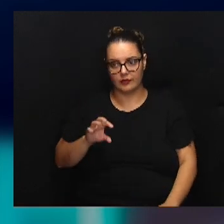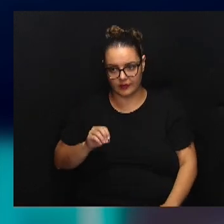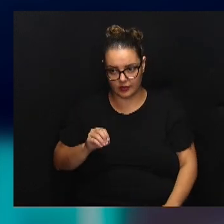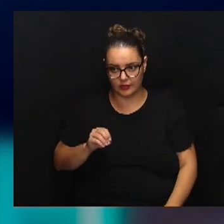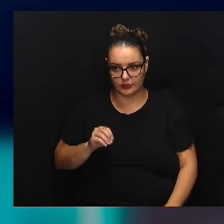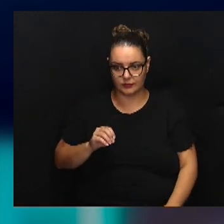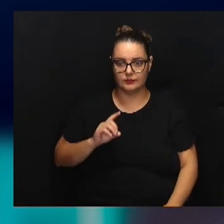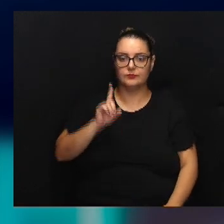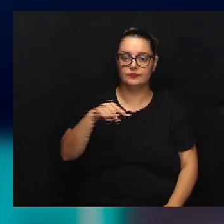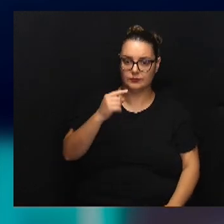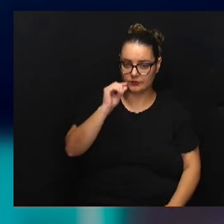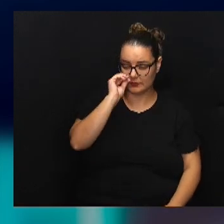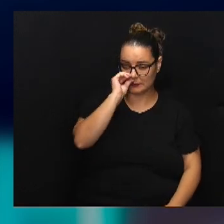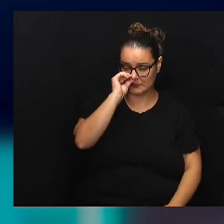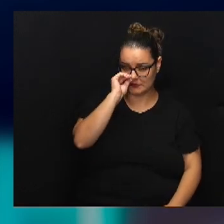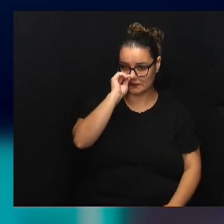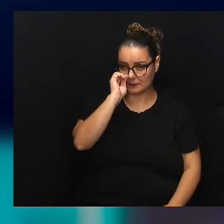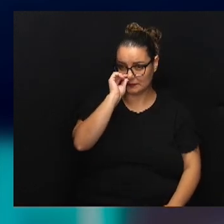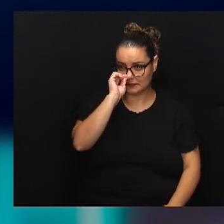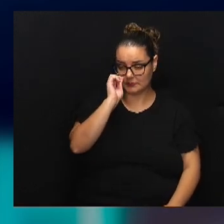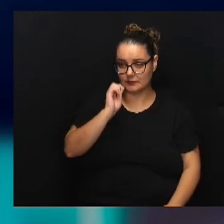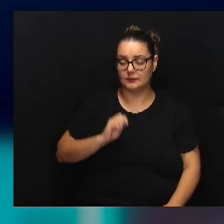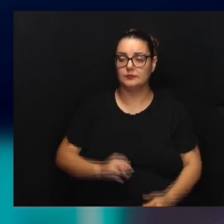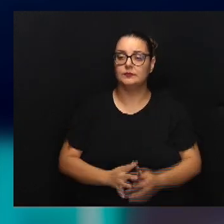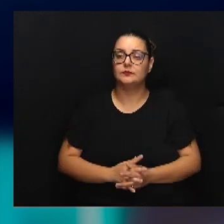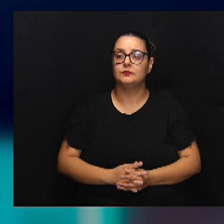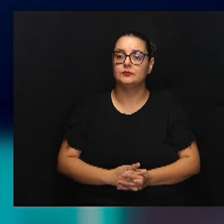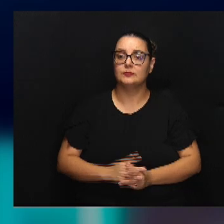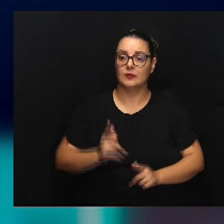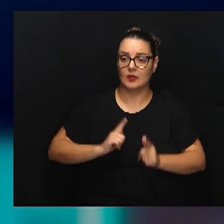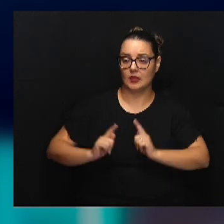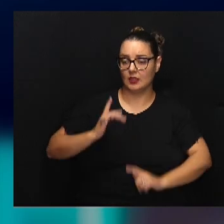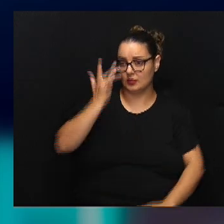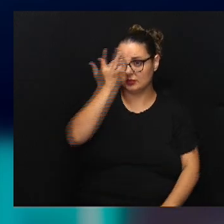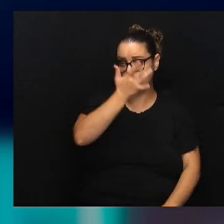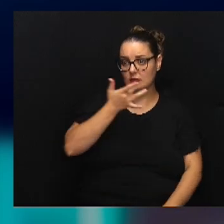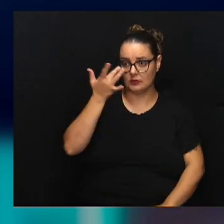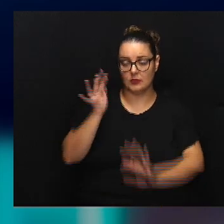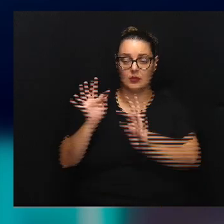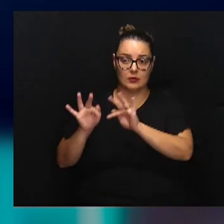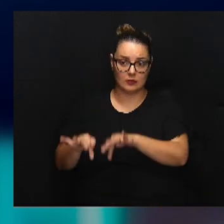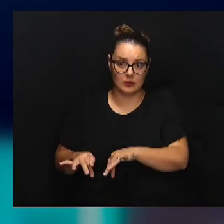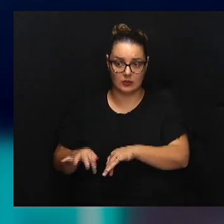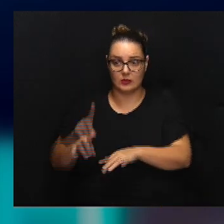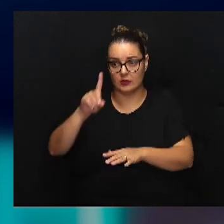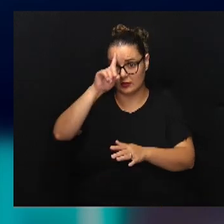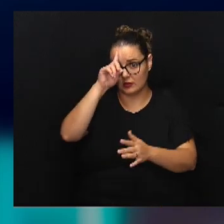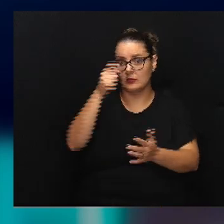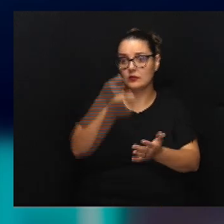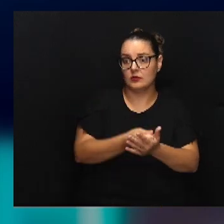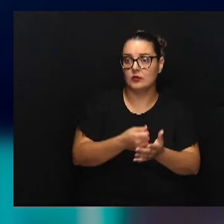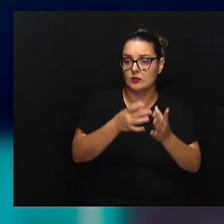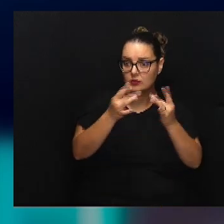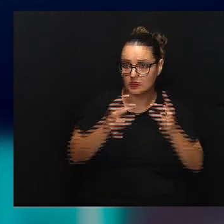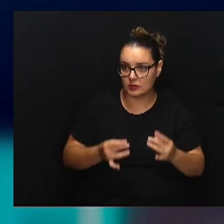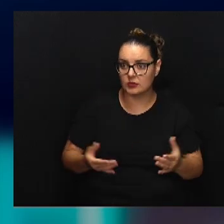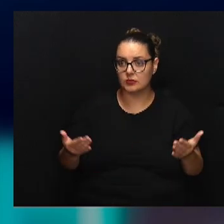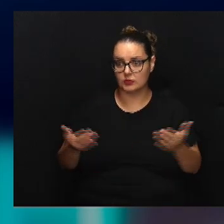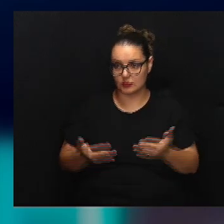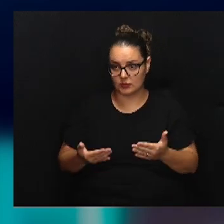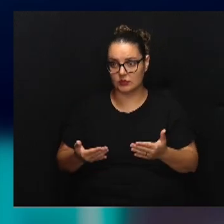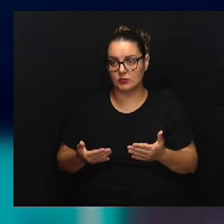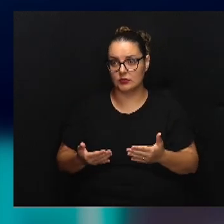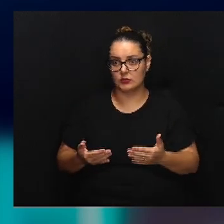E depois que foi, já na gestão Haddad, né, mais para o fim, que foi desenhando essa formatação que existe hoje do